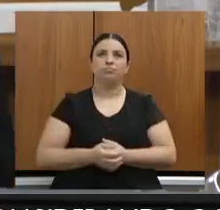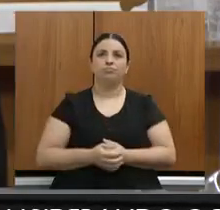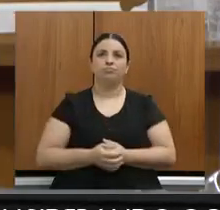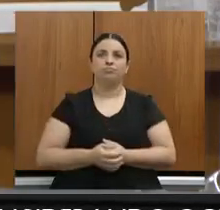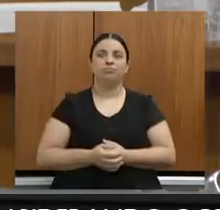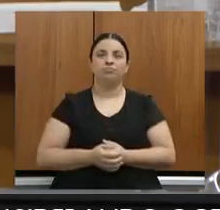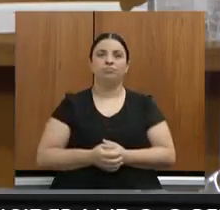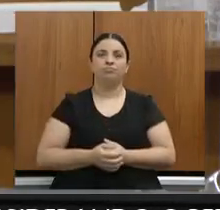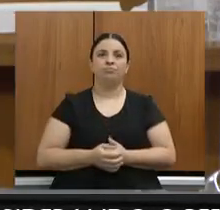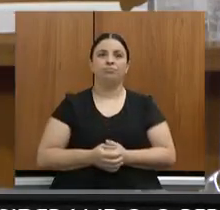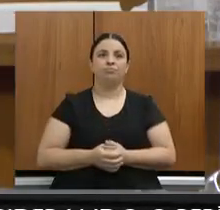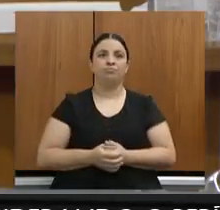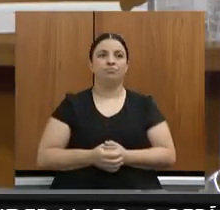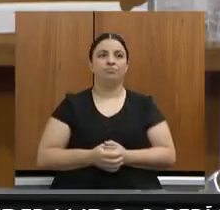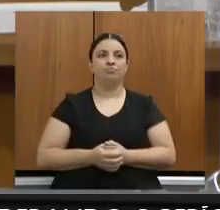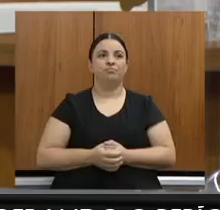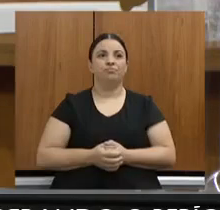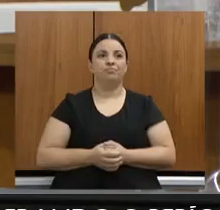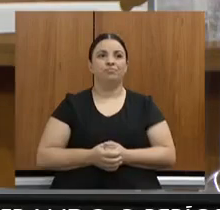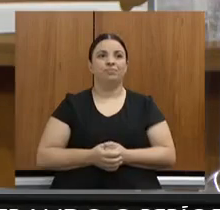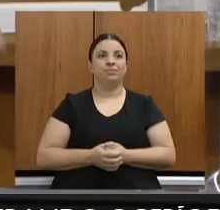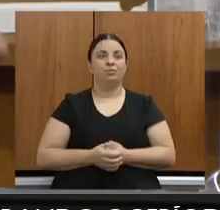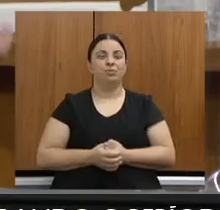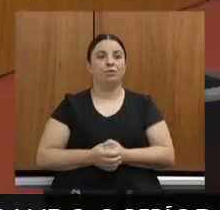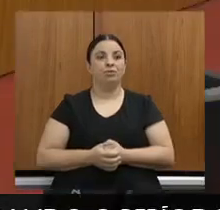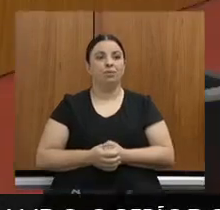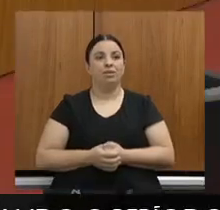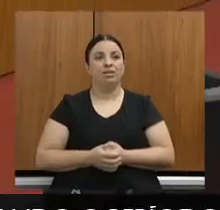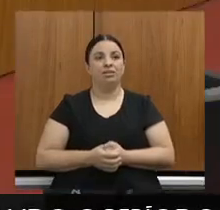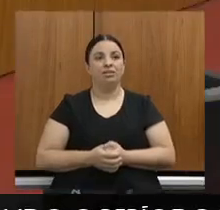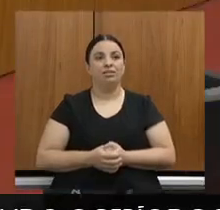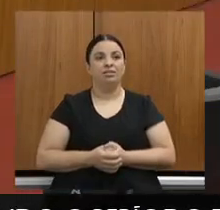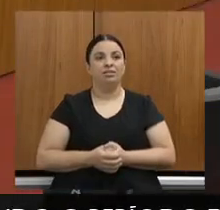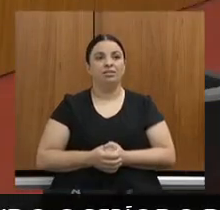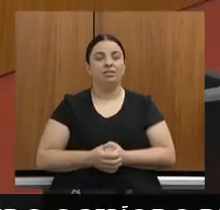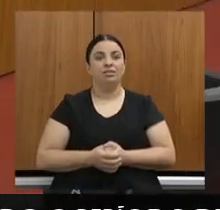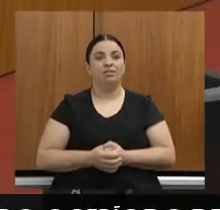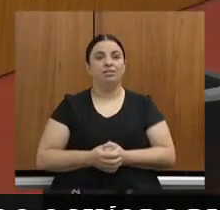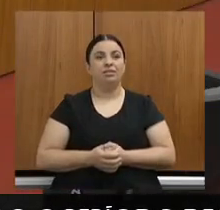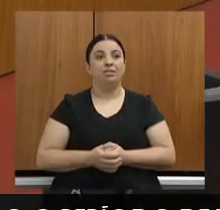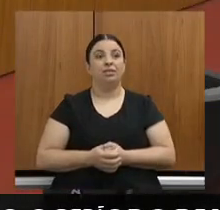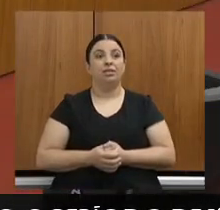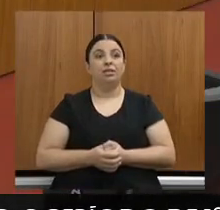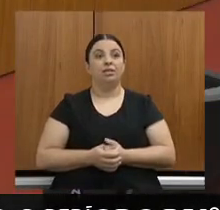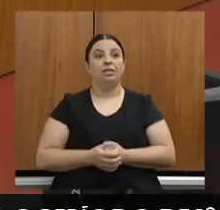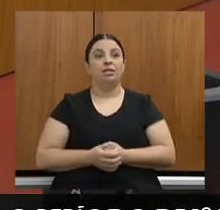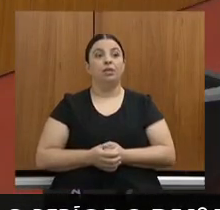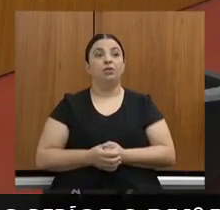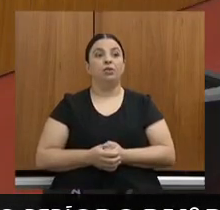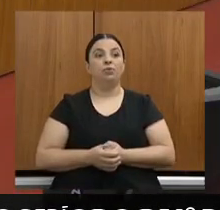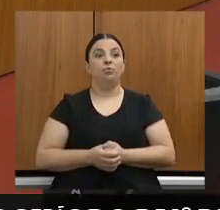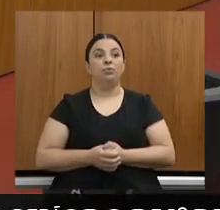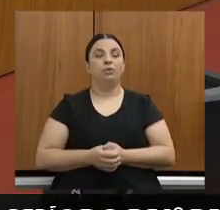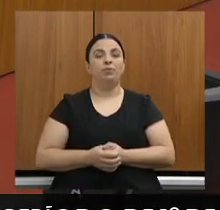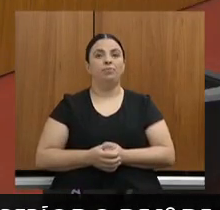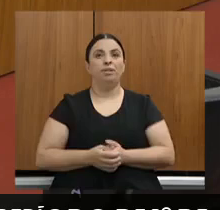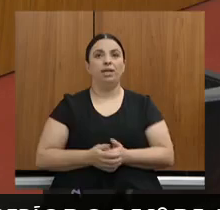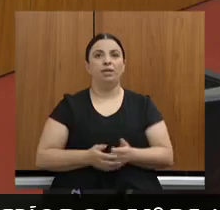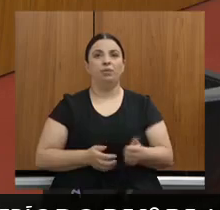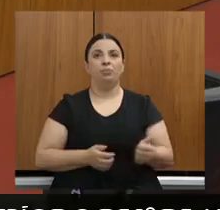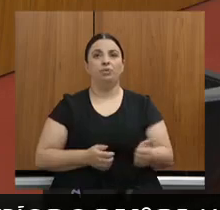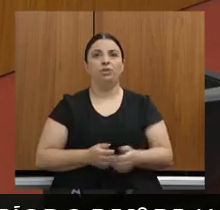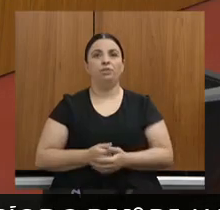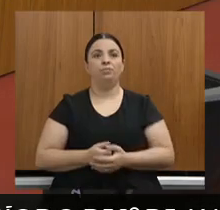se alguém vai passar para mim o adaptador